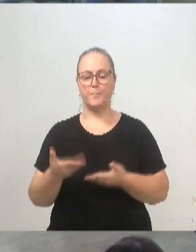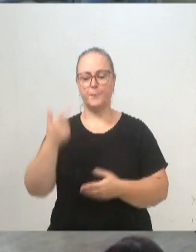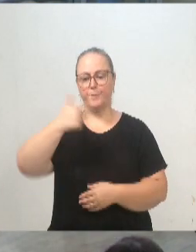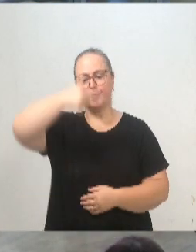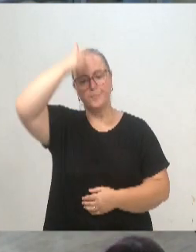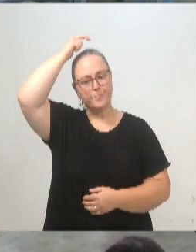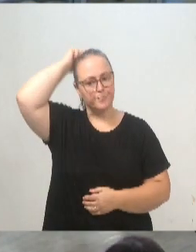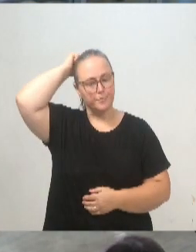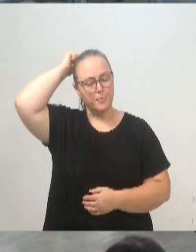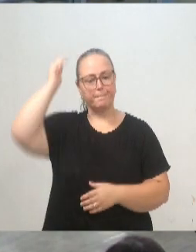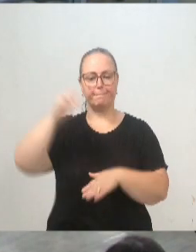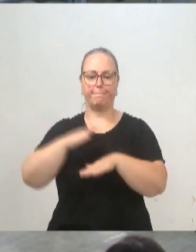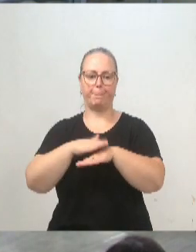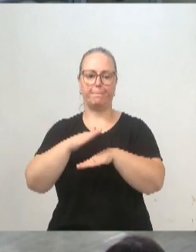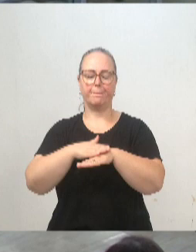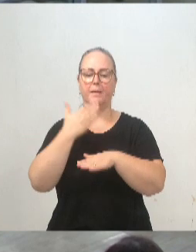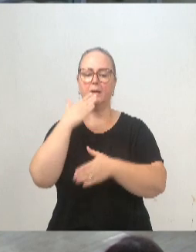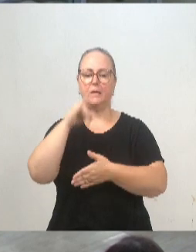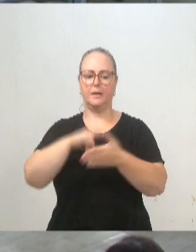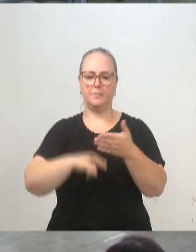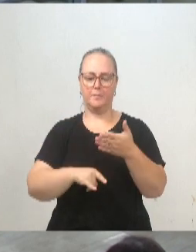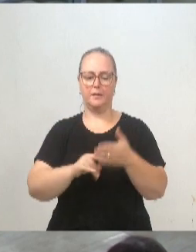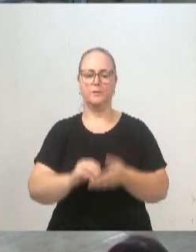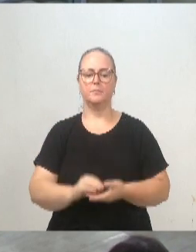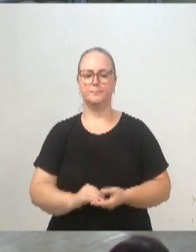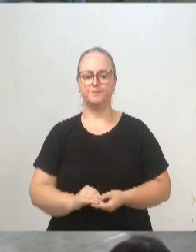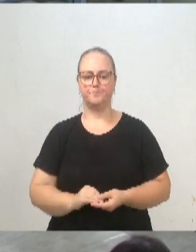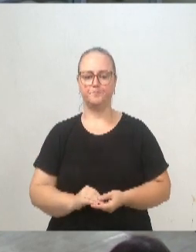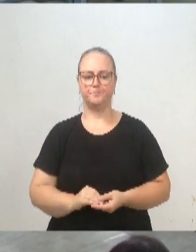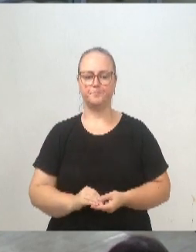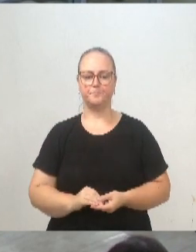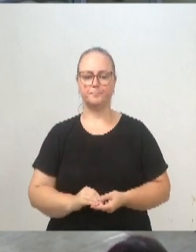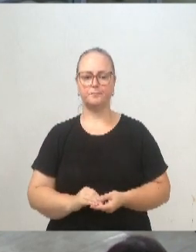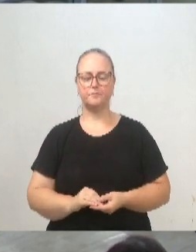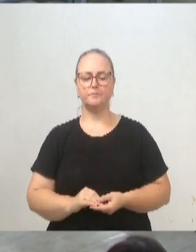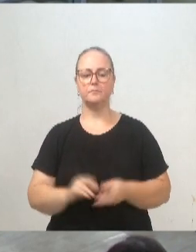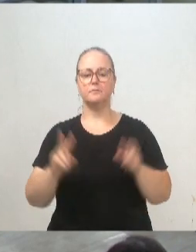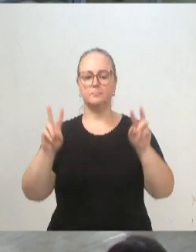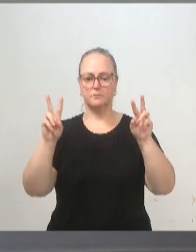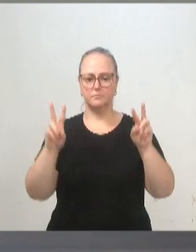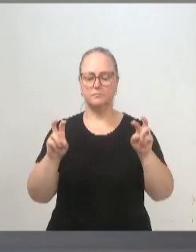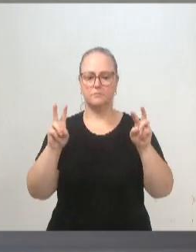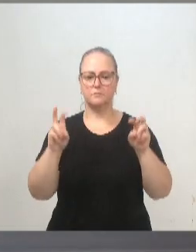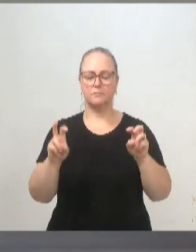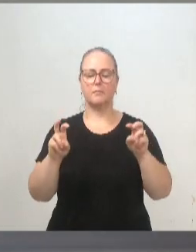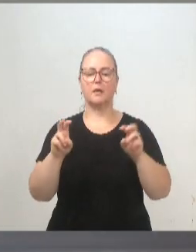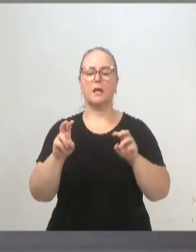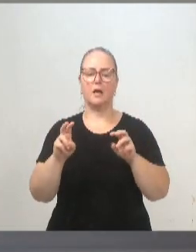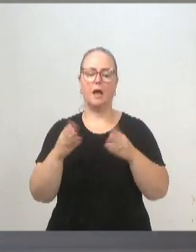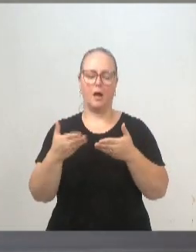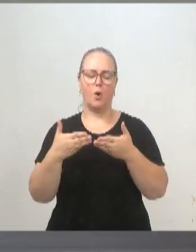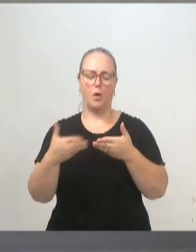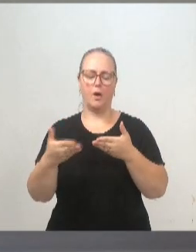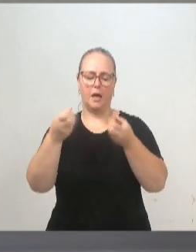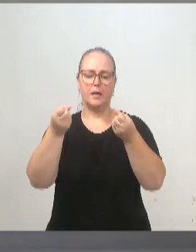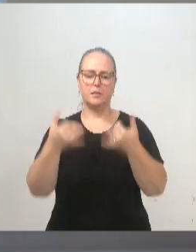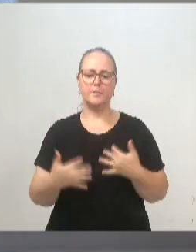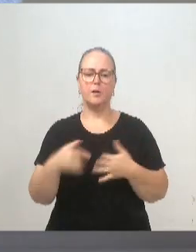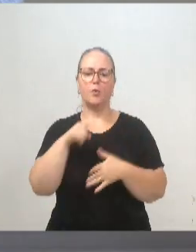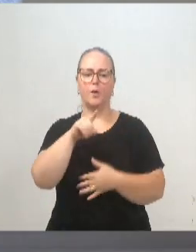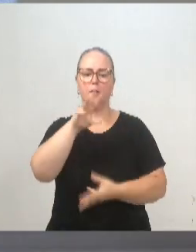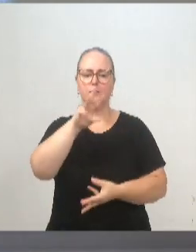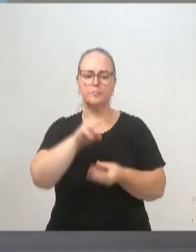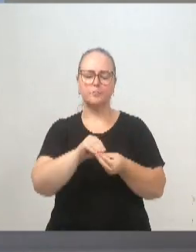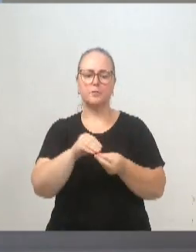Pereira, o autor do requerimento, para suas considerações sobre o esclarecimento prestado pelo secretário da Gestão Governamental, pelo tempo de até